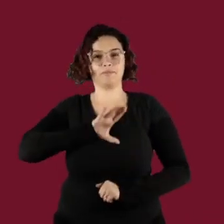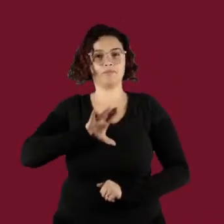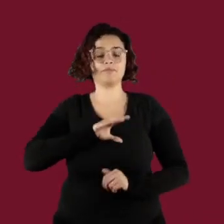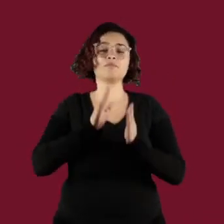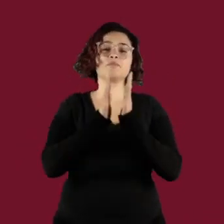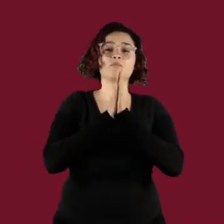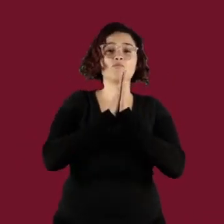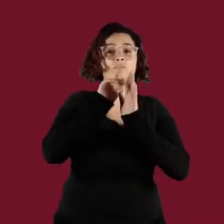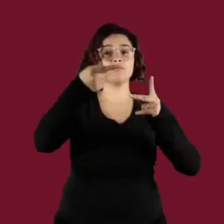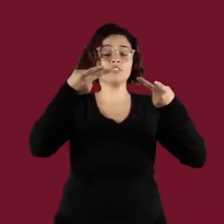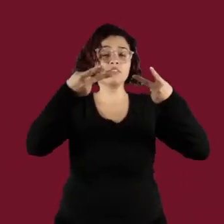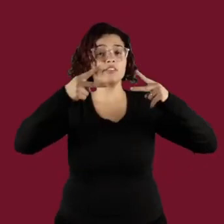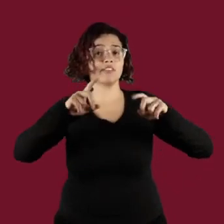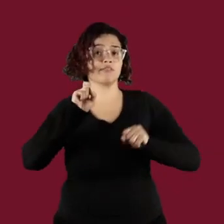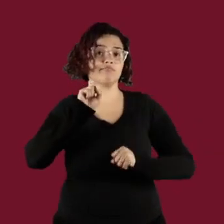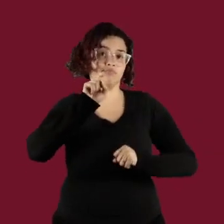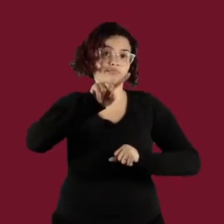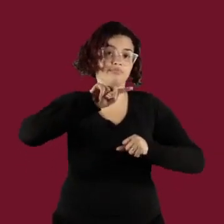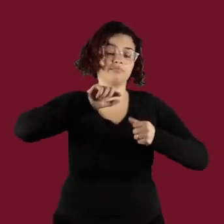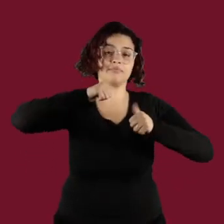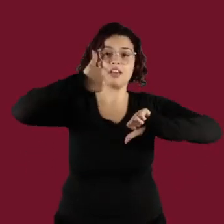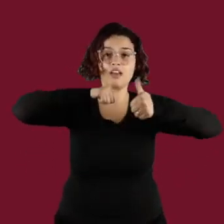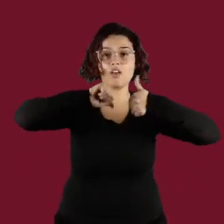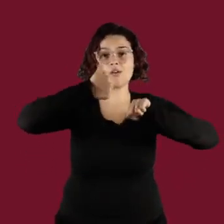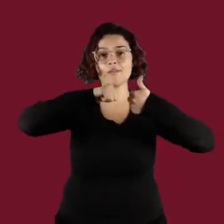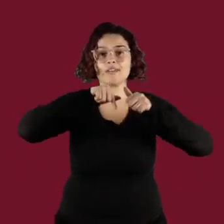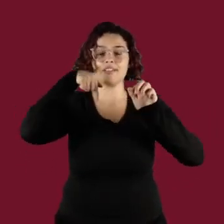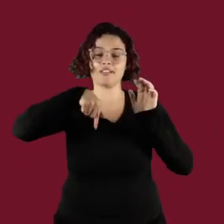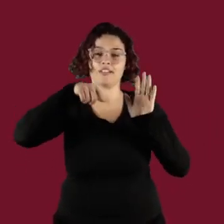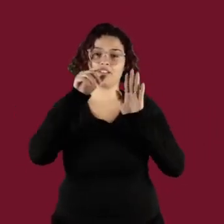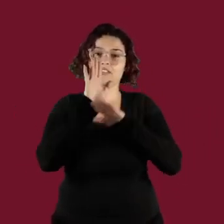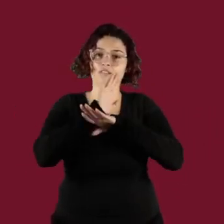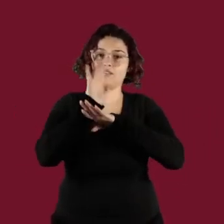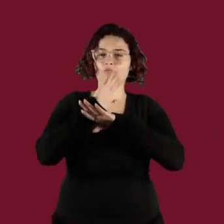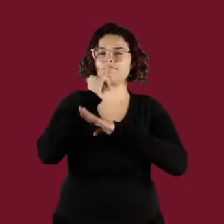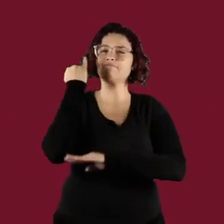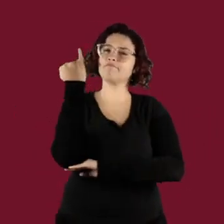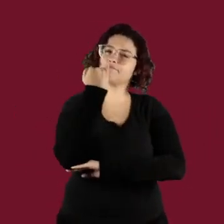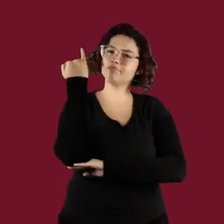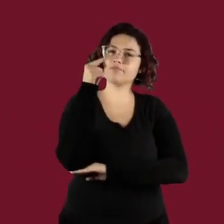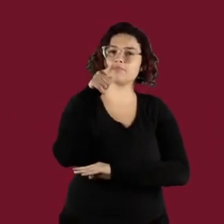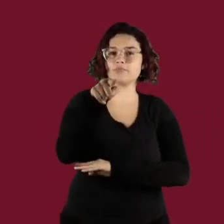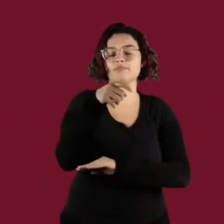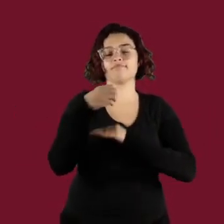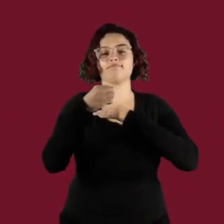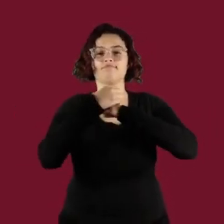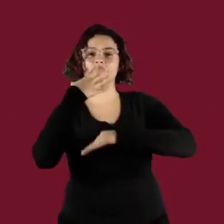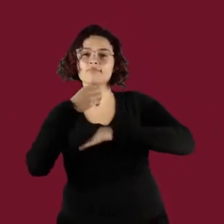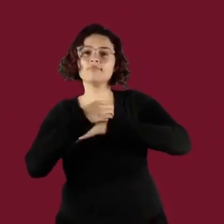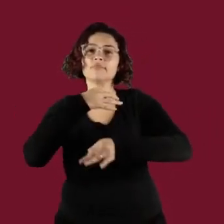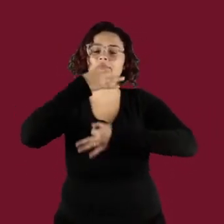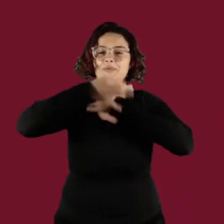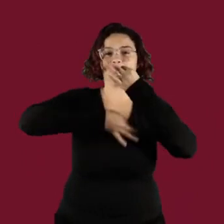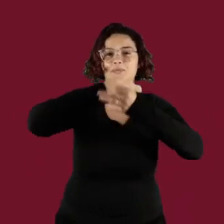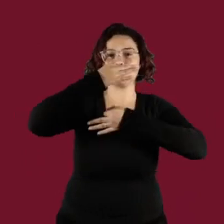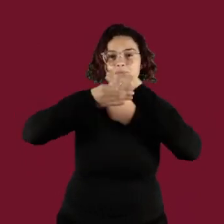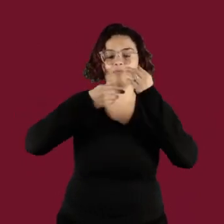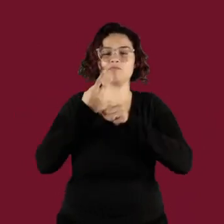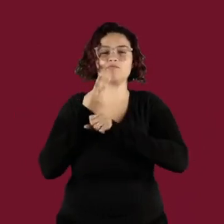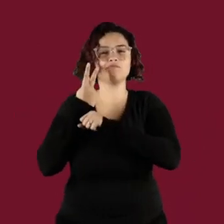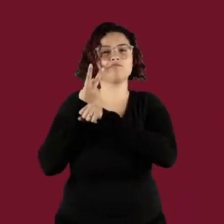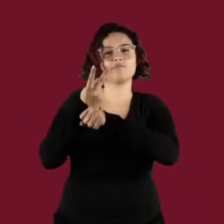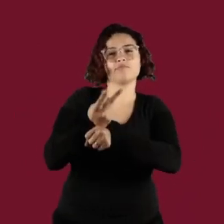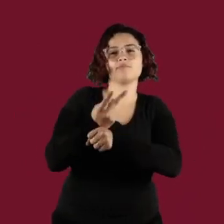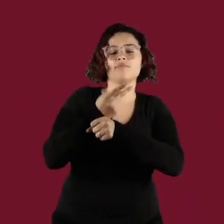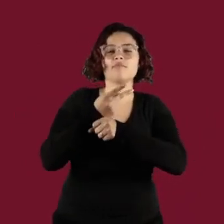de avaliação disponível na descrição deste vídeo. Ele é essencial para aprimorarmos nossas atividades e mapear nosso público e